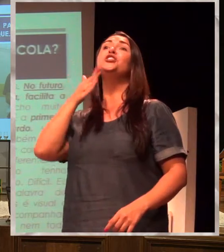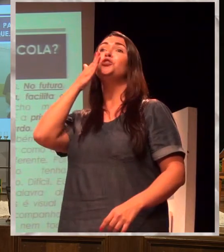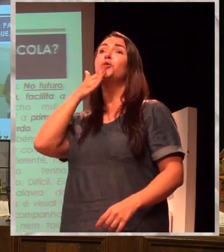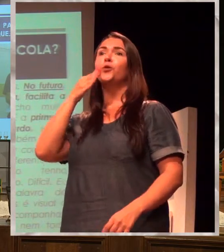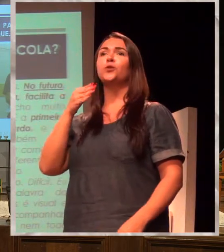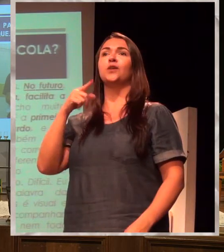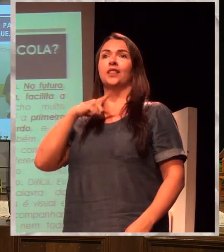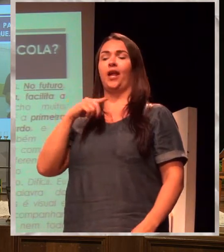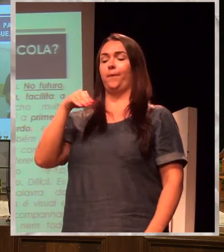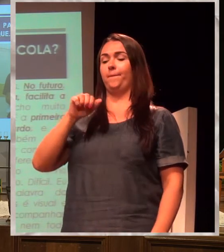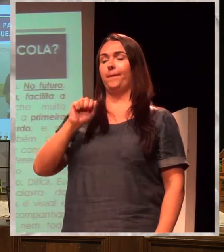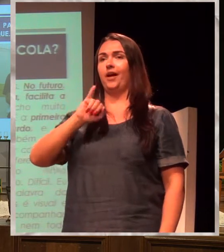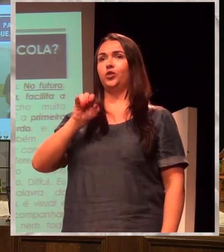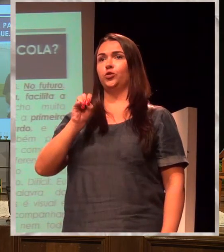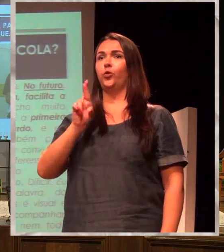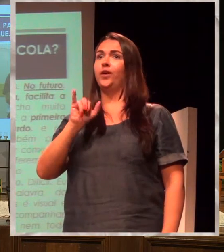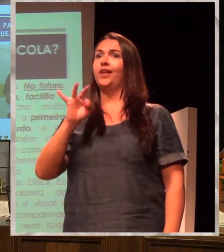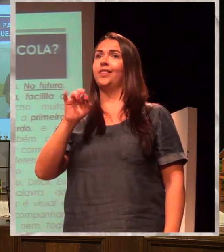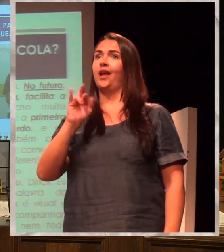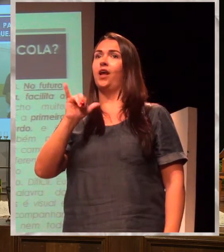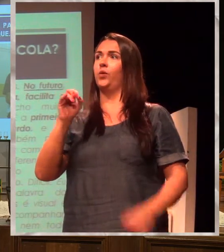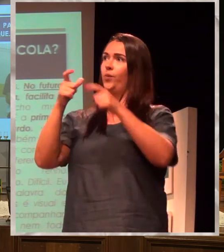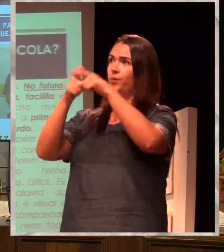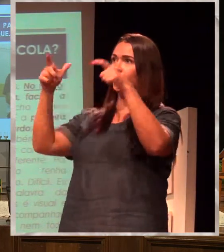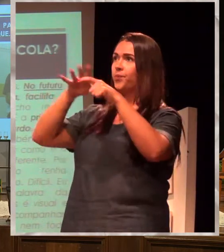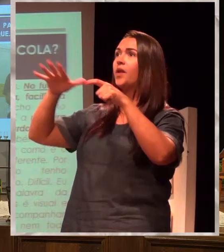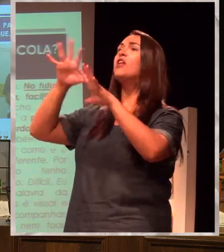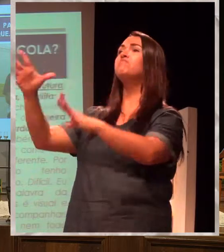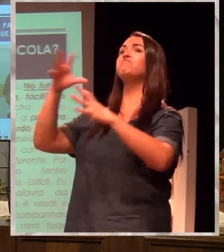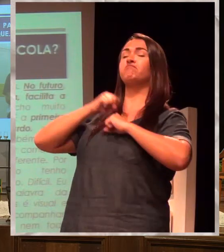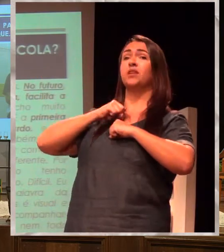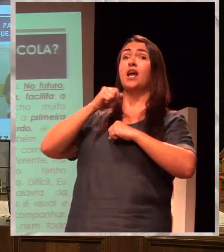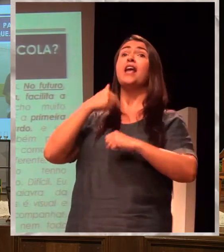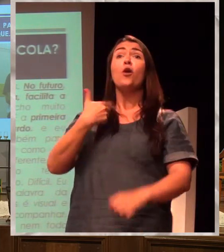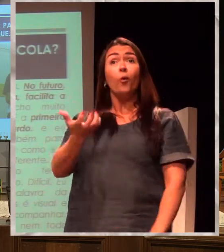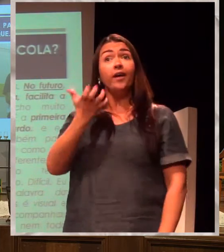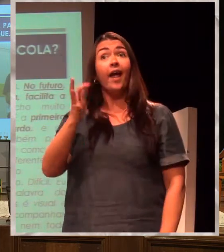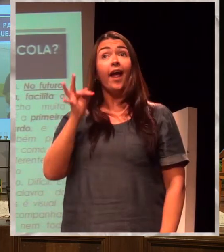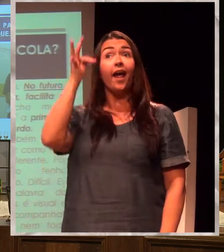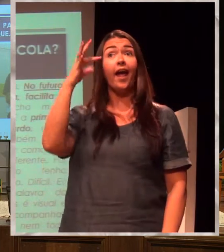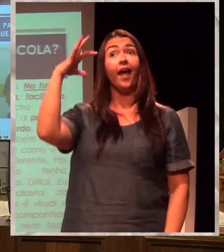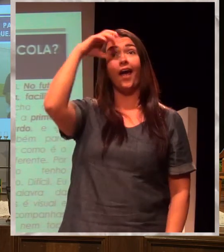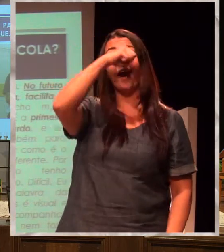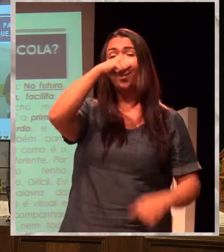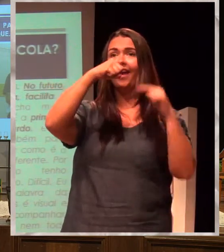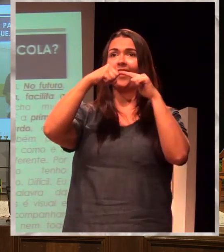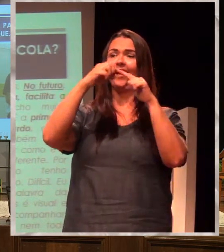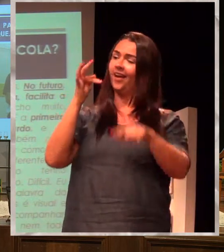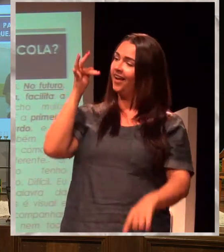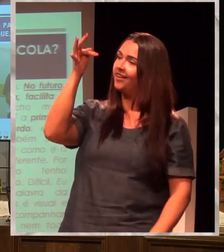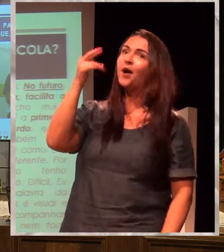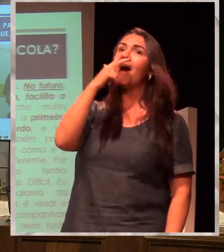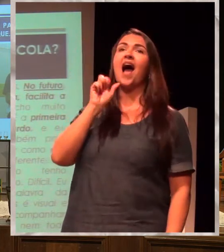majoritário e que ele quer aprender, ou seja, como se ele não tivesse aprendido ainda. Né? E também para usar fora, para